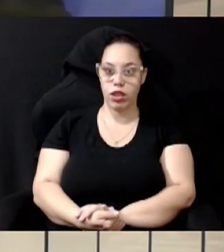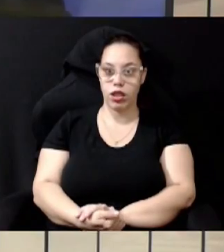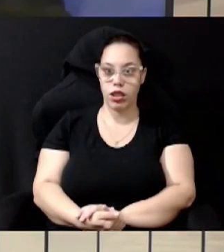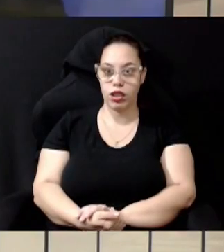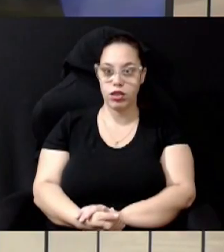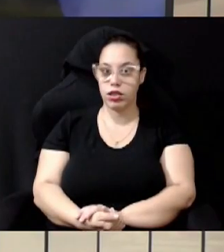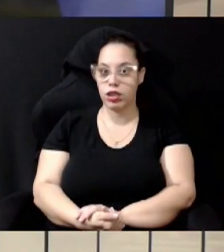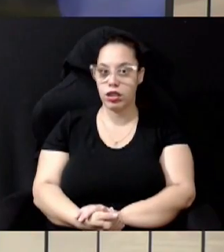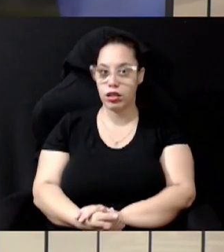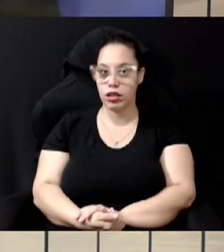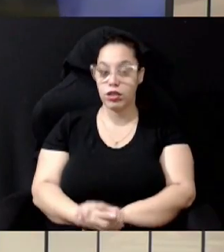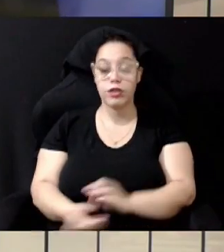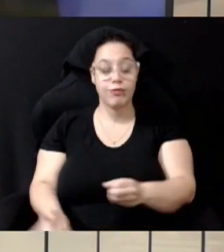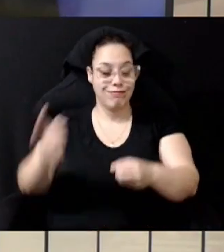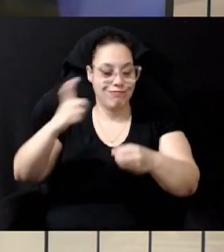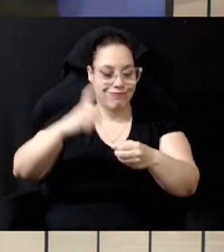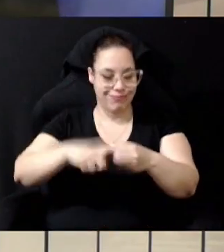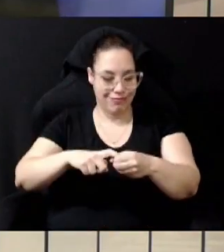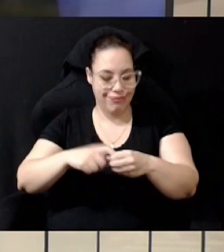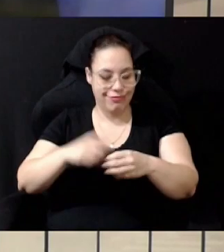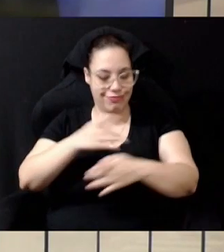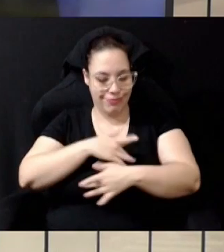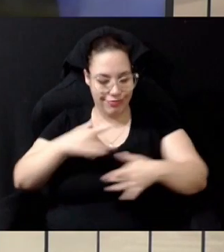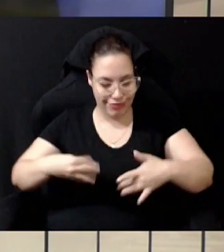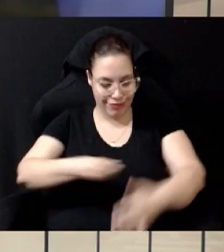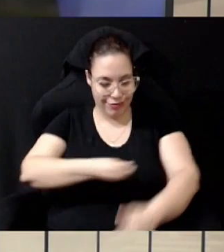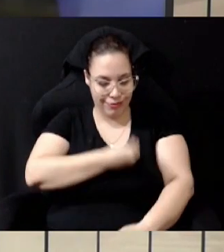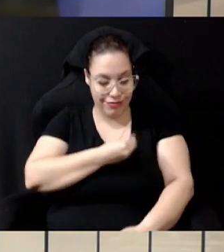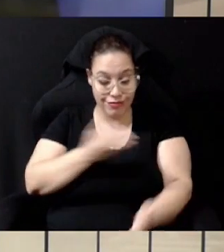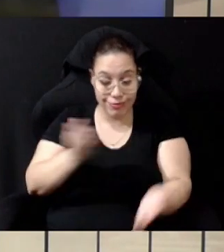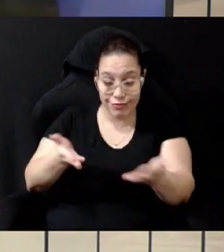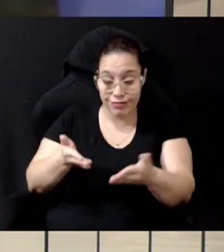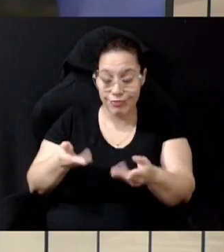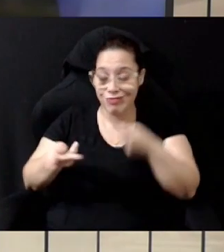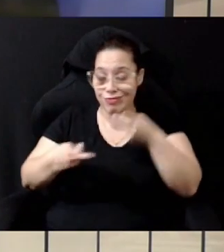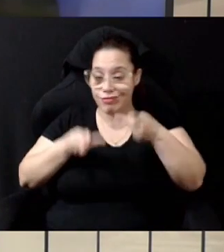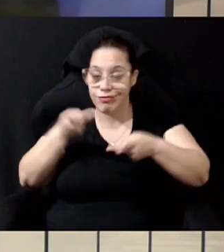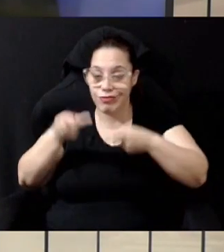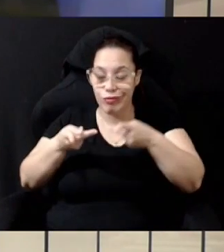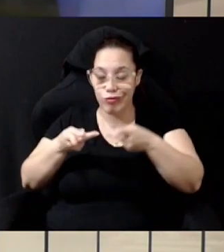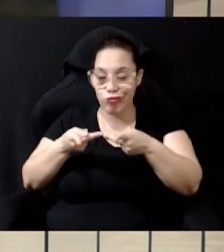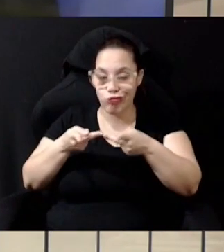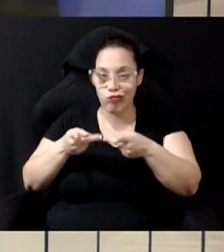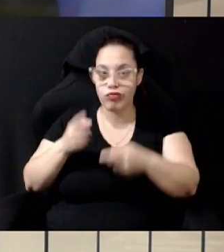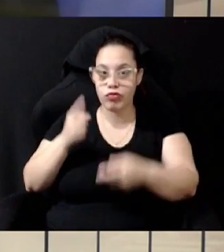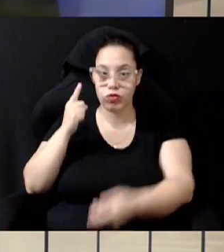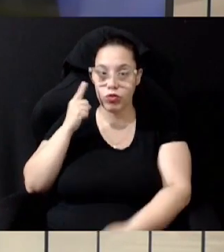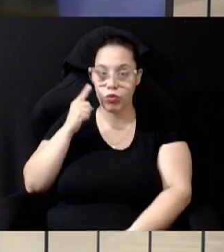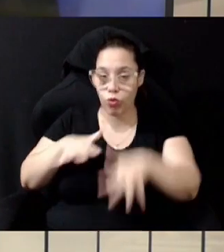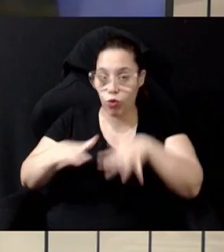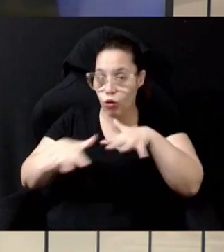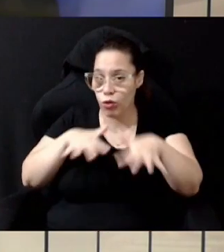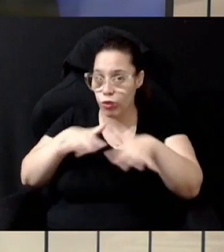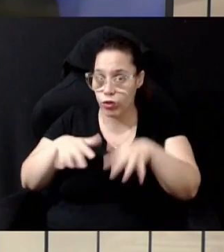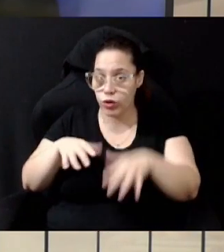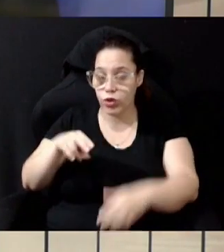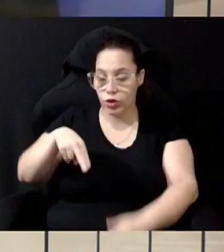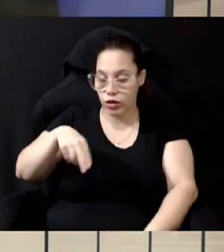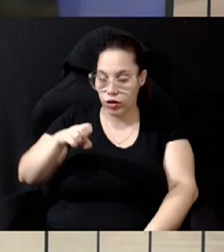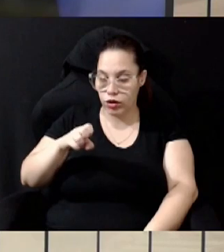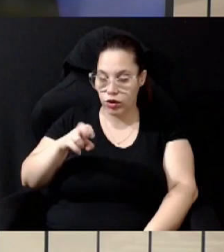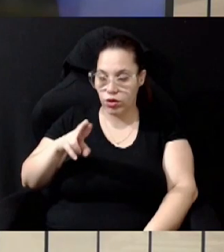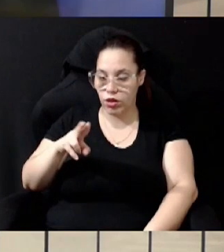Estamos de volta com o Saúde é Vida e hoje falando sobre os distúrbios do movimento com o neurocirurgião